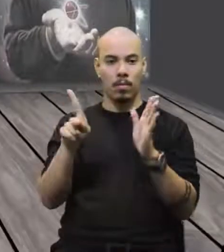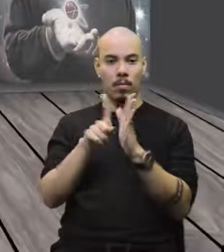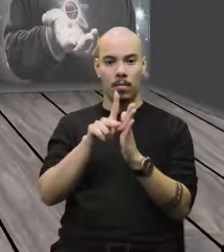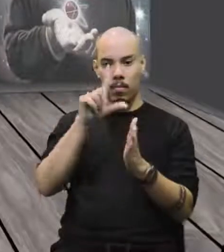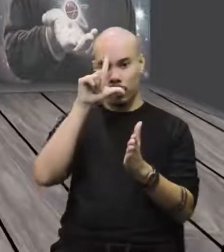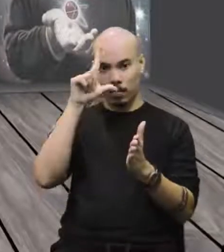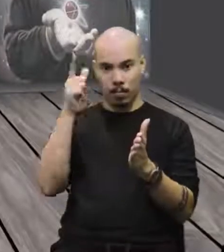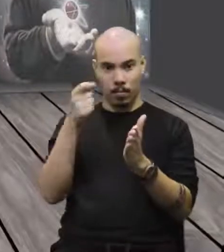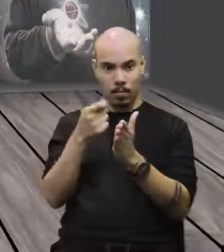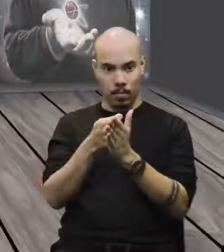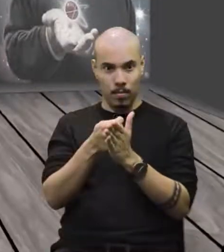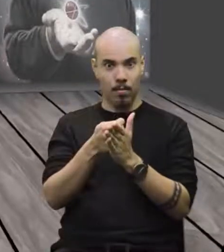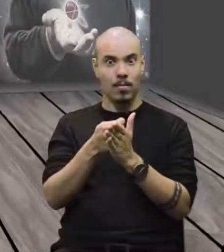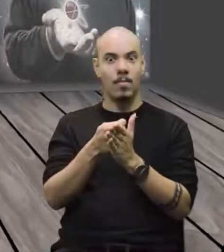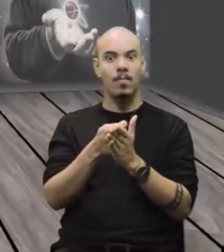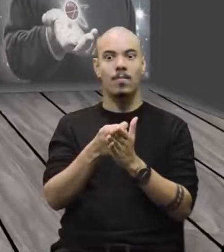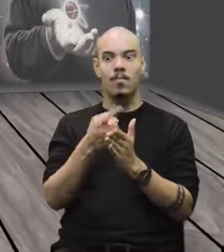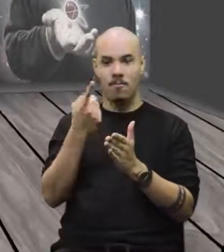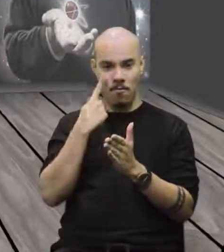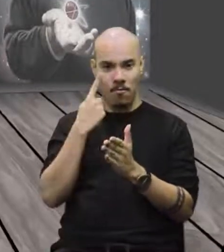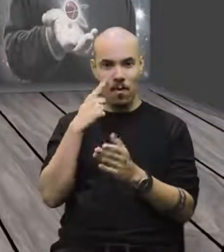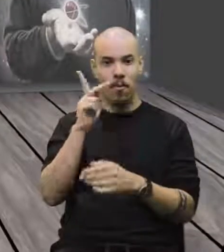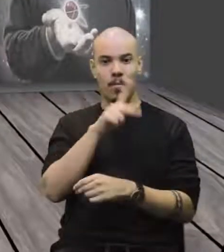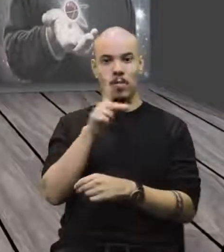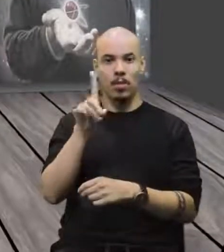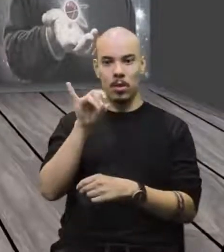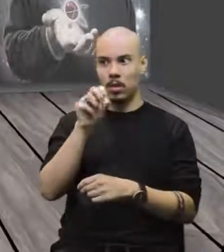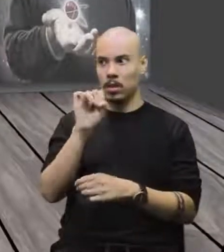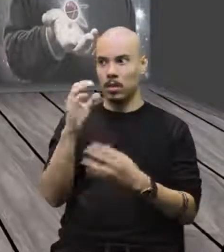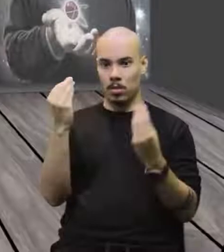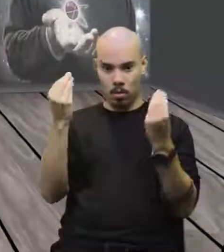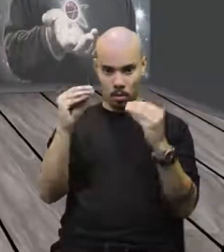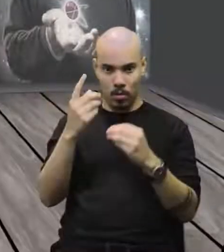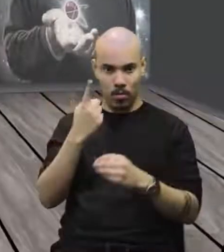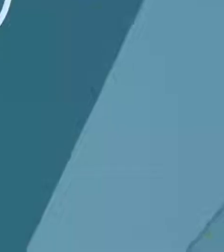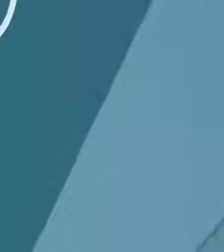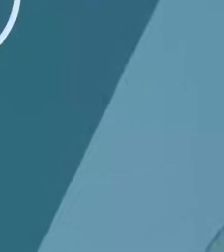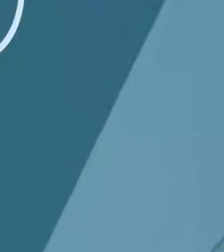detectar o efeito Hall. Muito e aí, bem. feito pela professora Deise. Vamos lá? Vamos dar uma olhada?